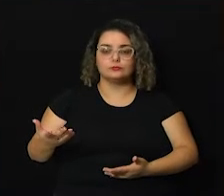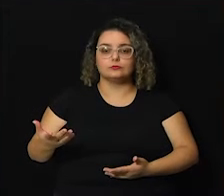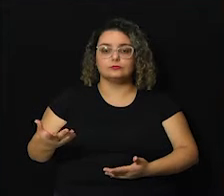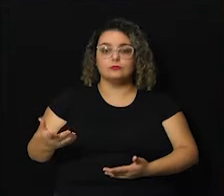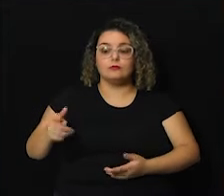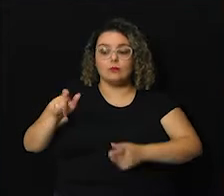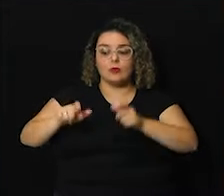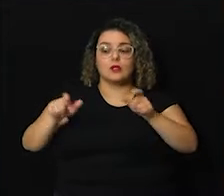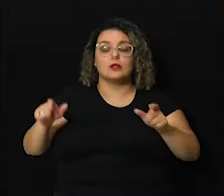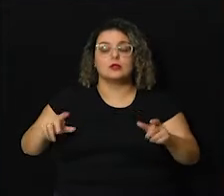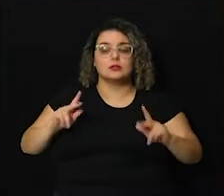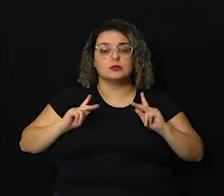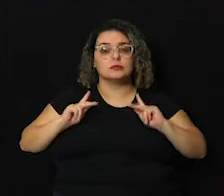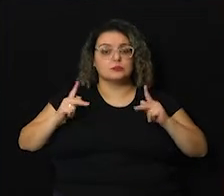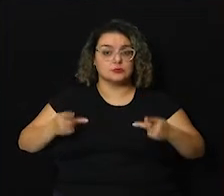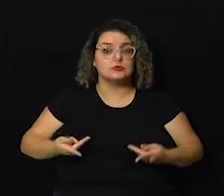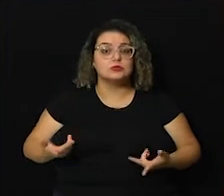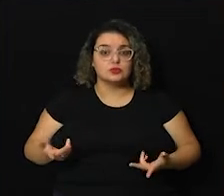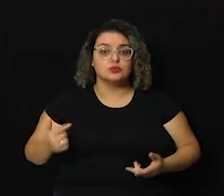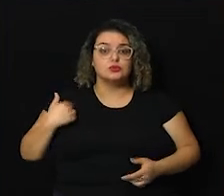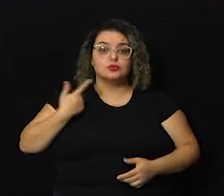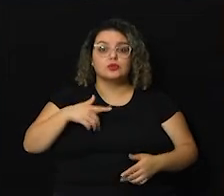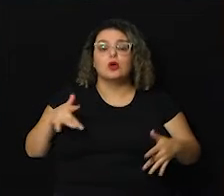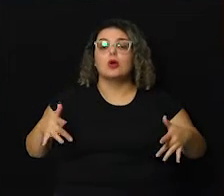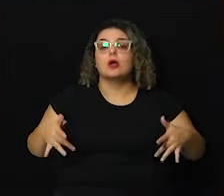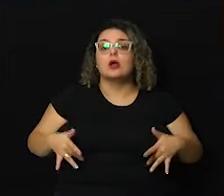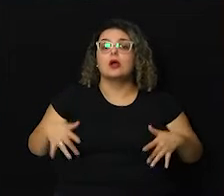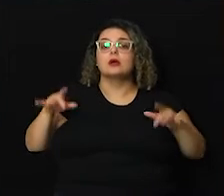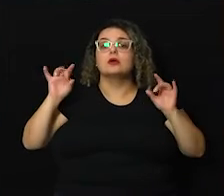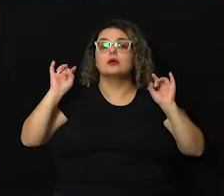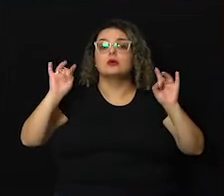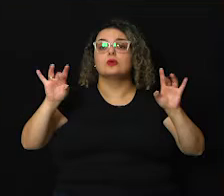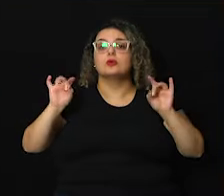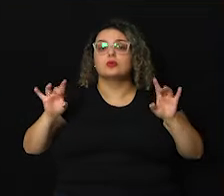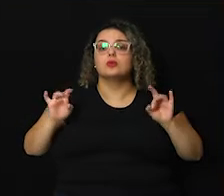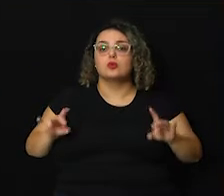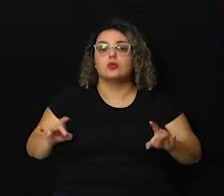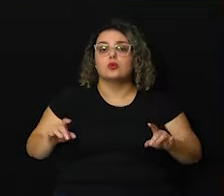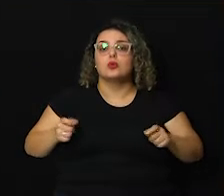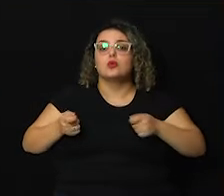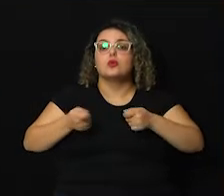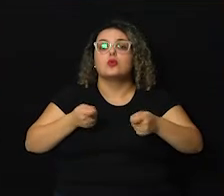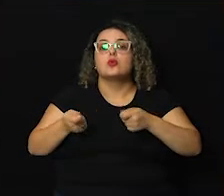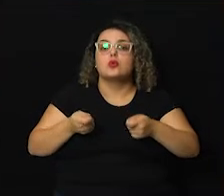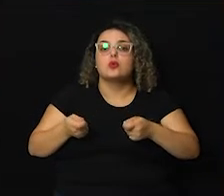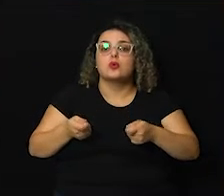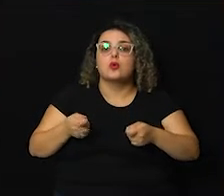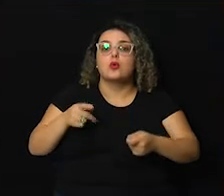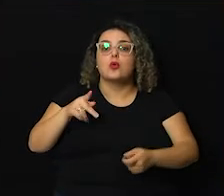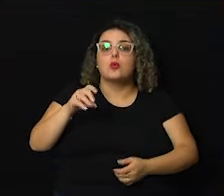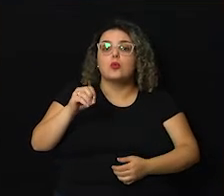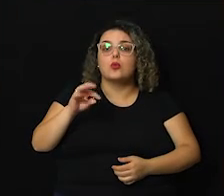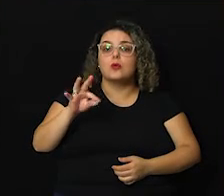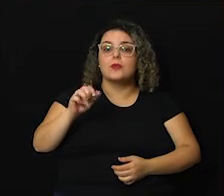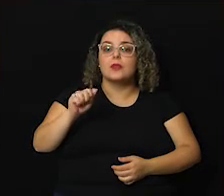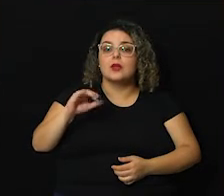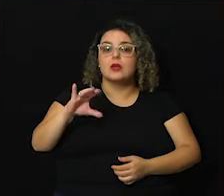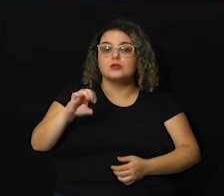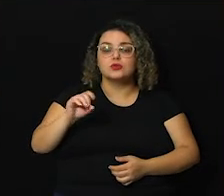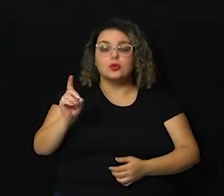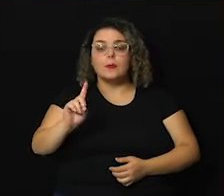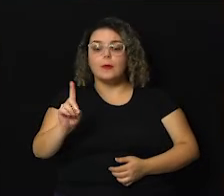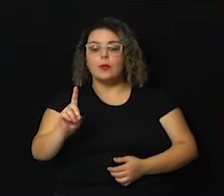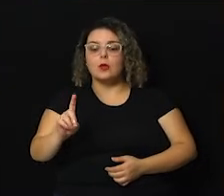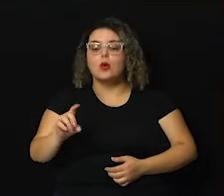nos homens, o que acontece? O nosso rim é um rim especializado em poupar potássio, ou melhor, poupar